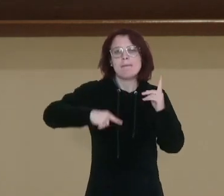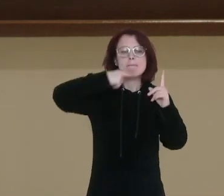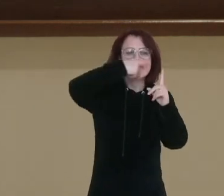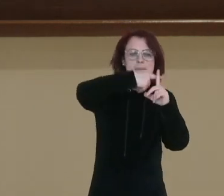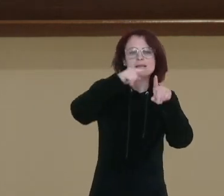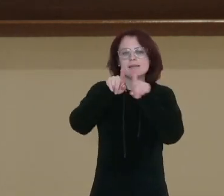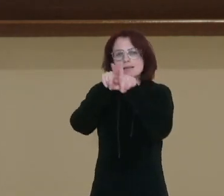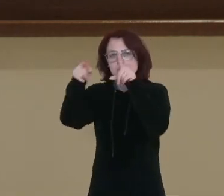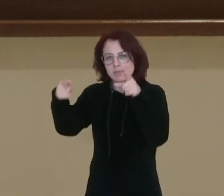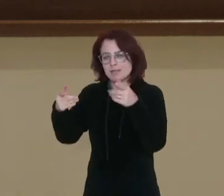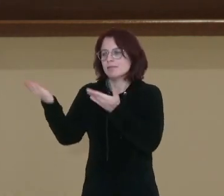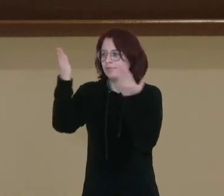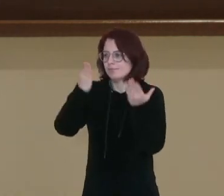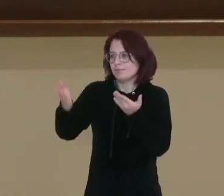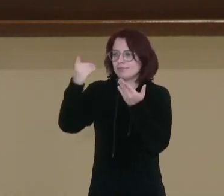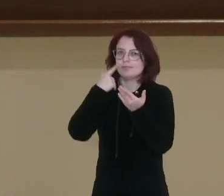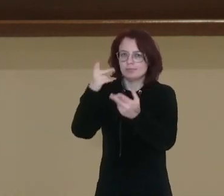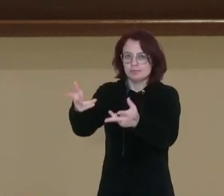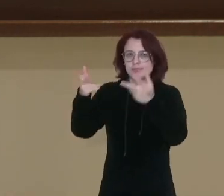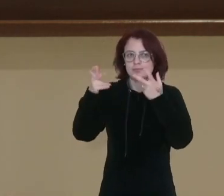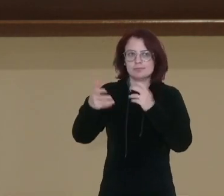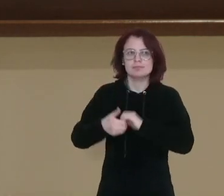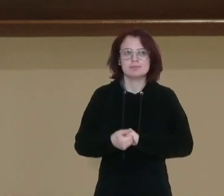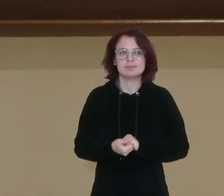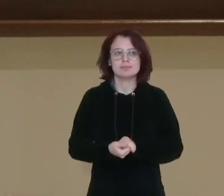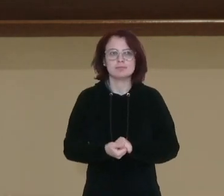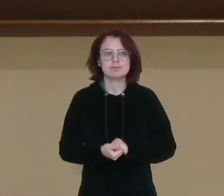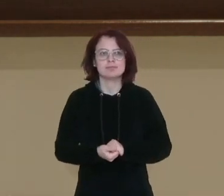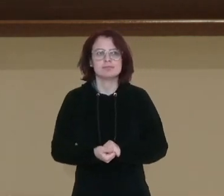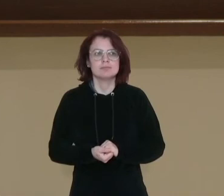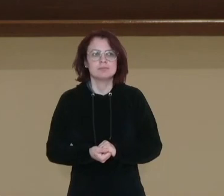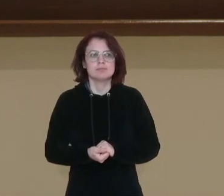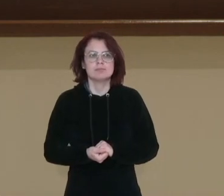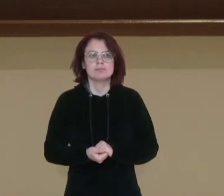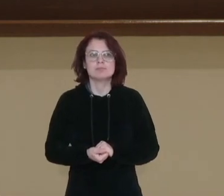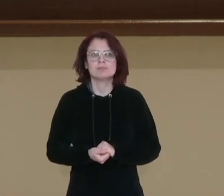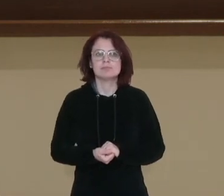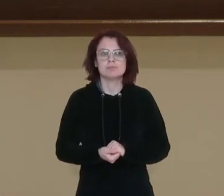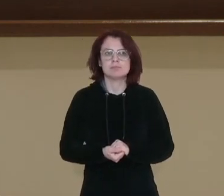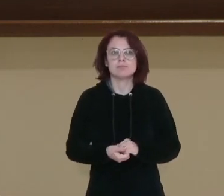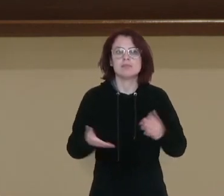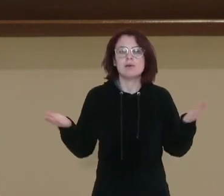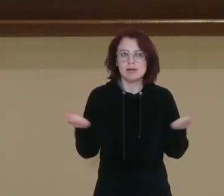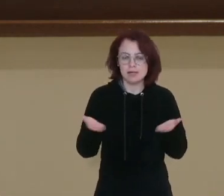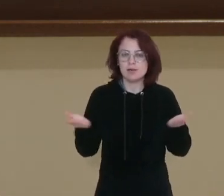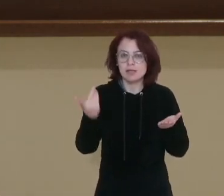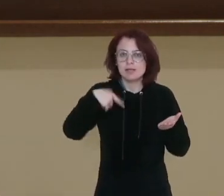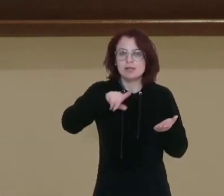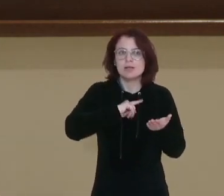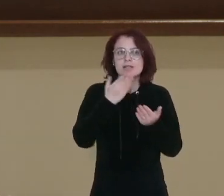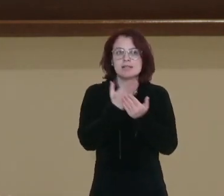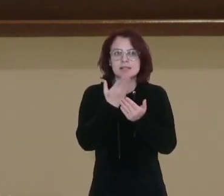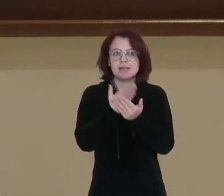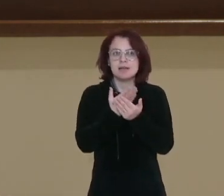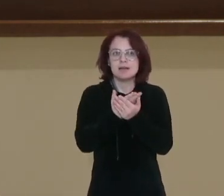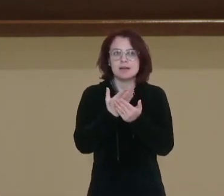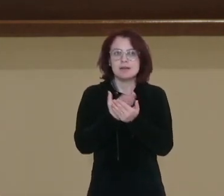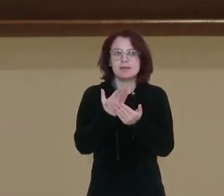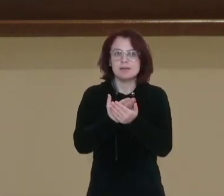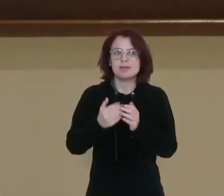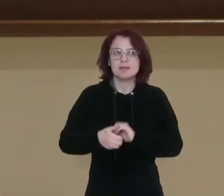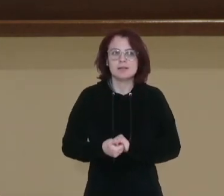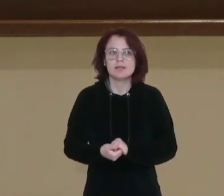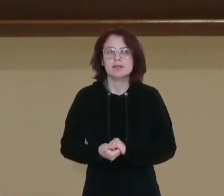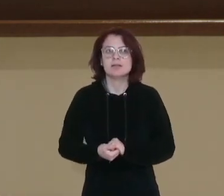mais, como a gente viu a partir da leitura de um texto, certo? Então, nessa aula, a gente buscou explorar um pouquinho mais esses